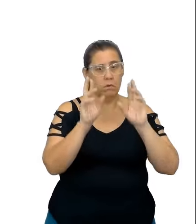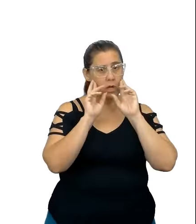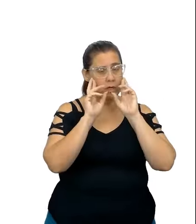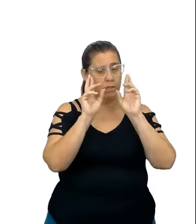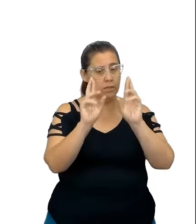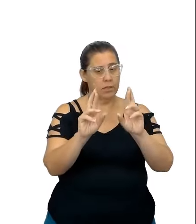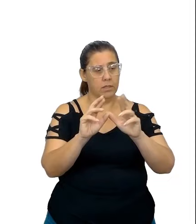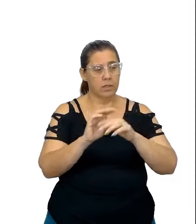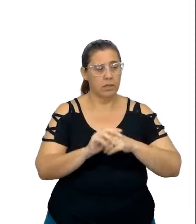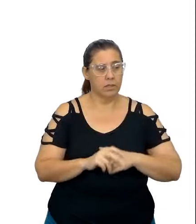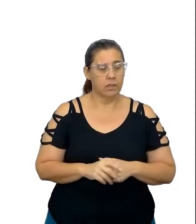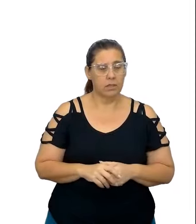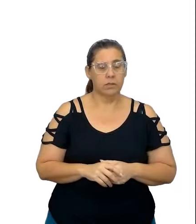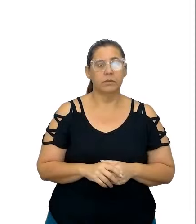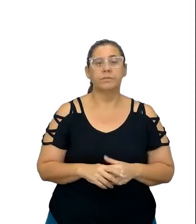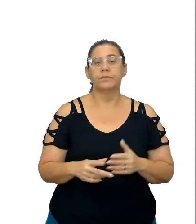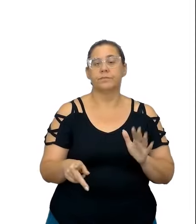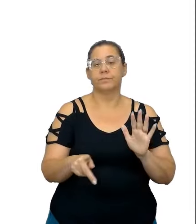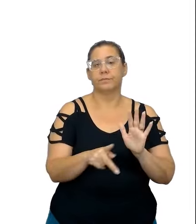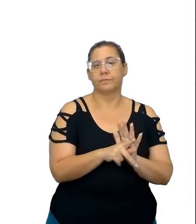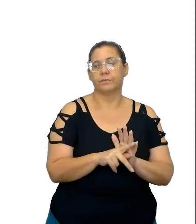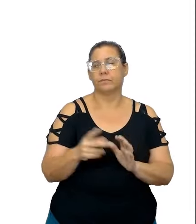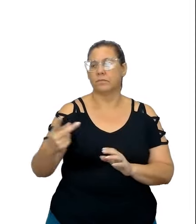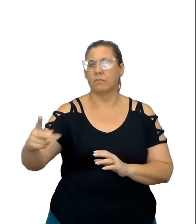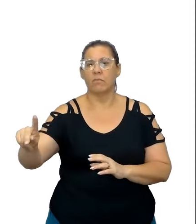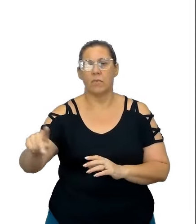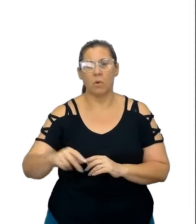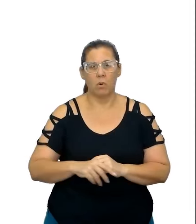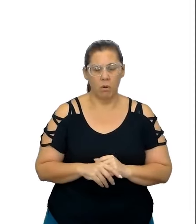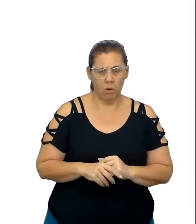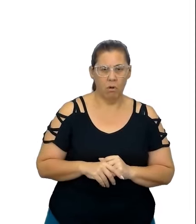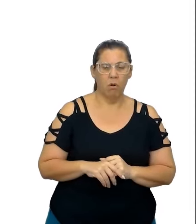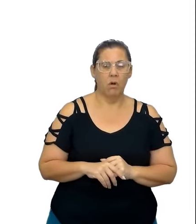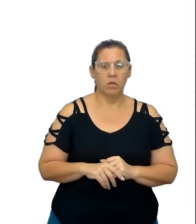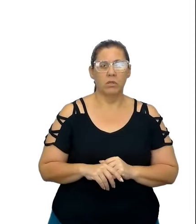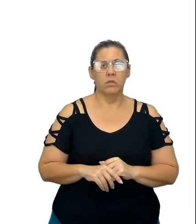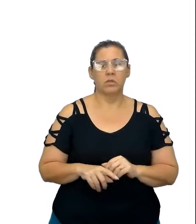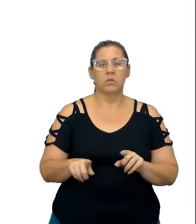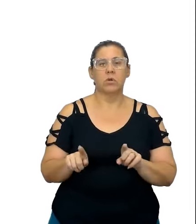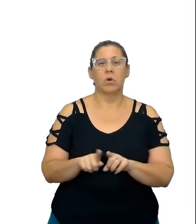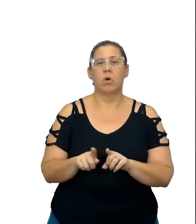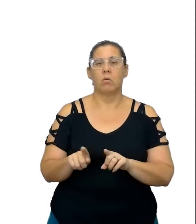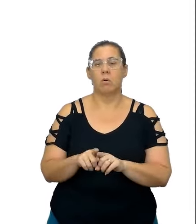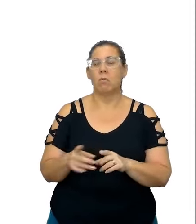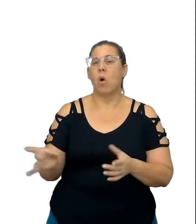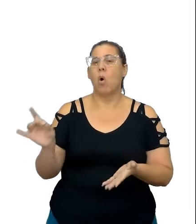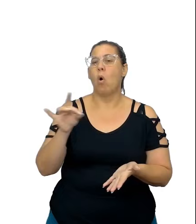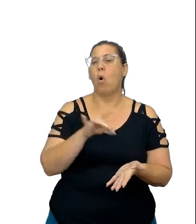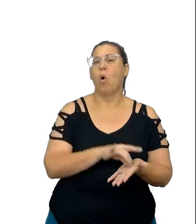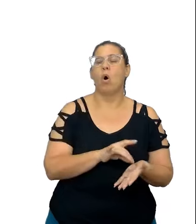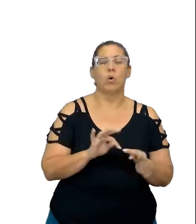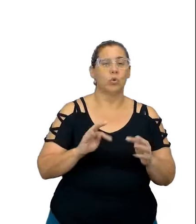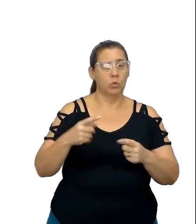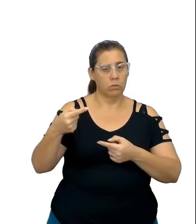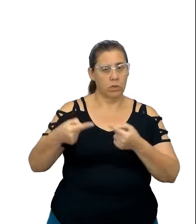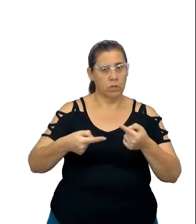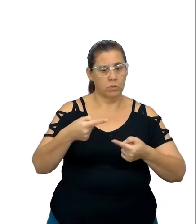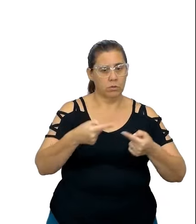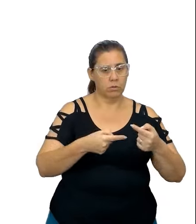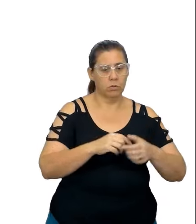respeito, sobre propriedade alheia, sobre originalidade. Tudo isso pode ser